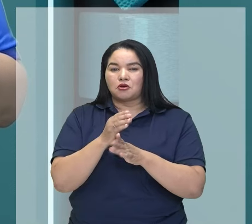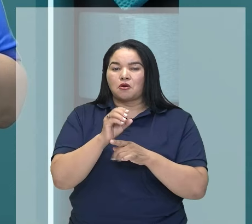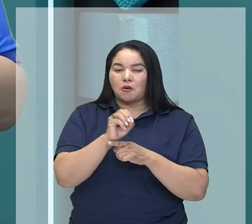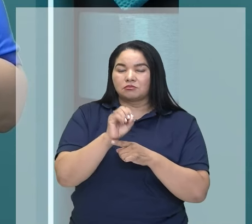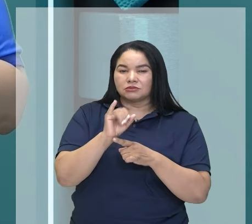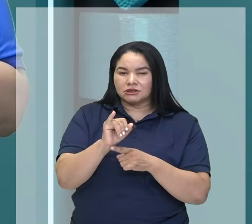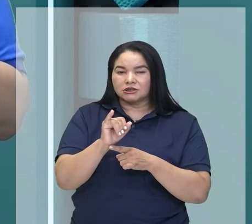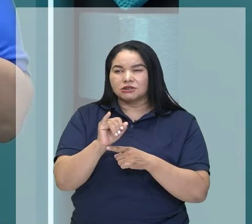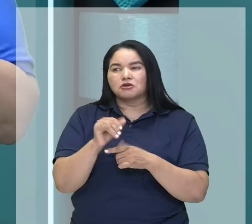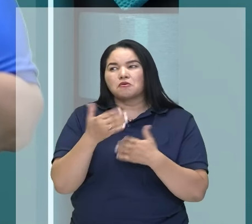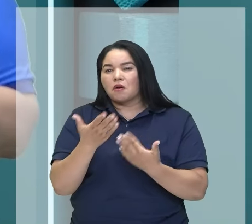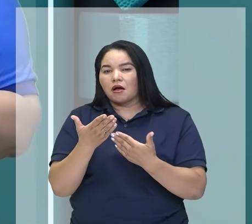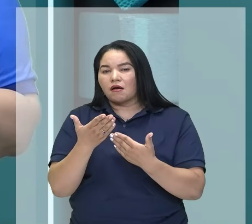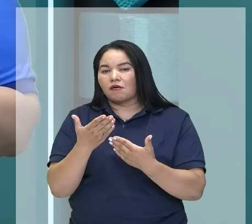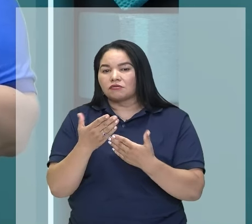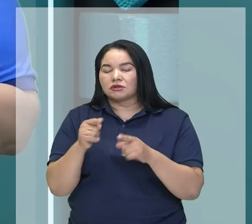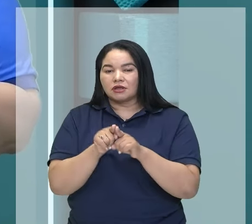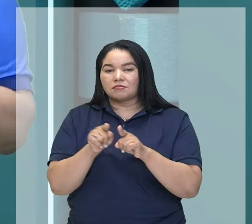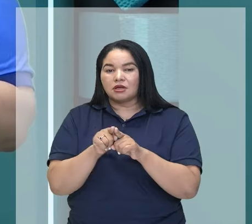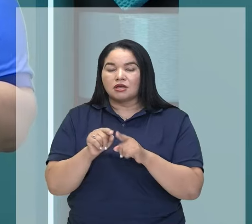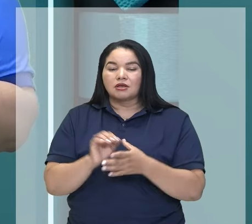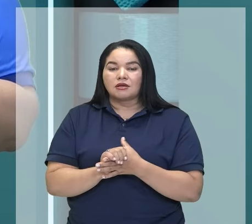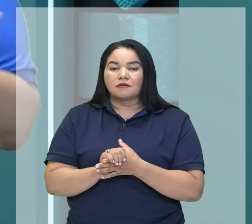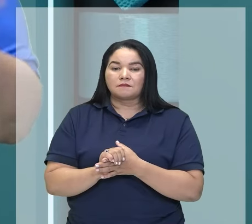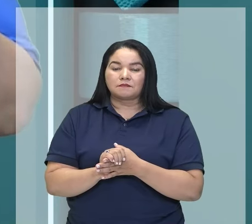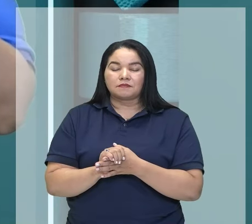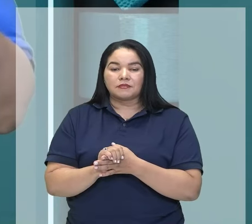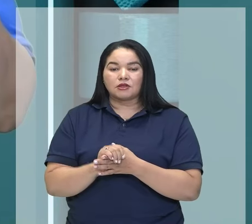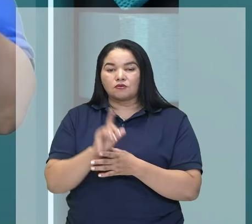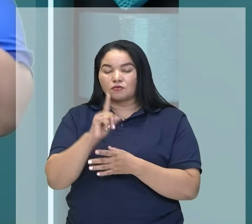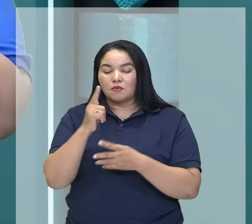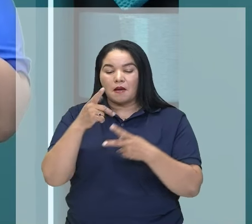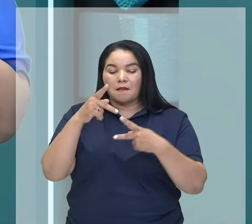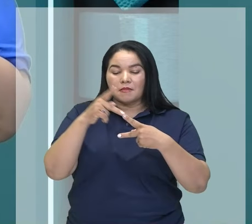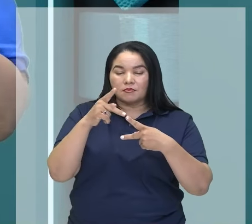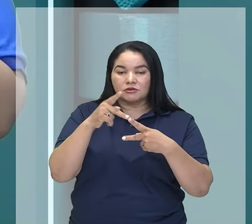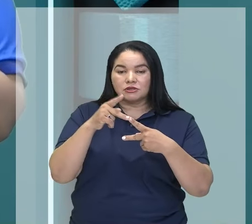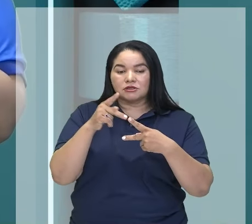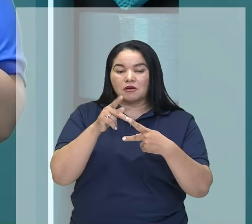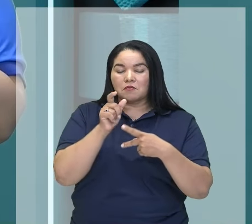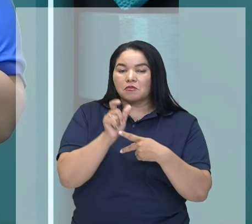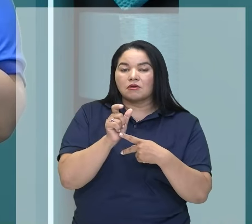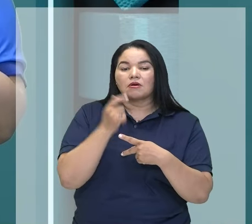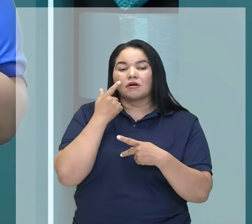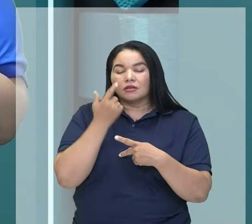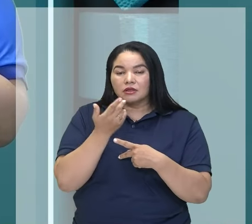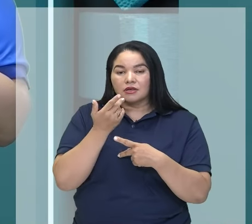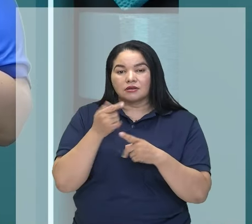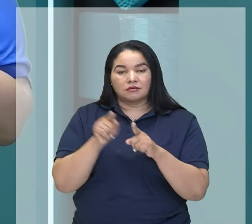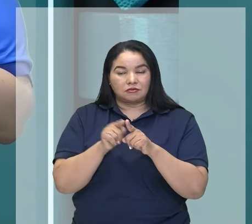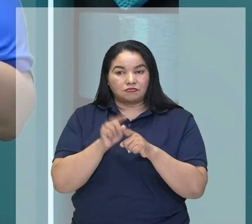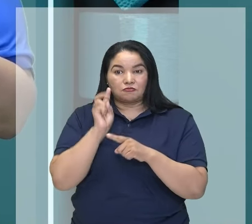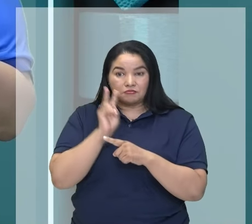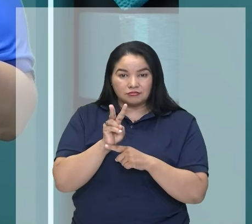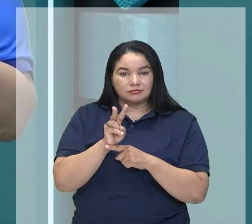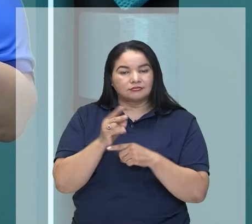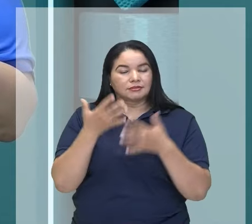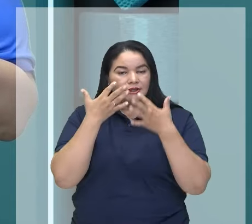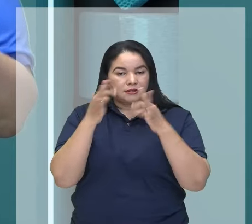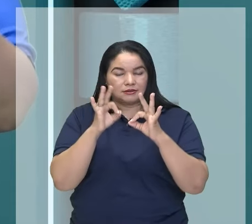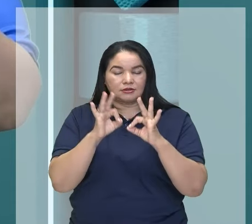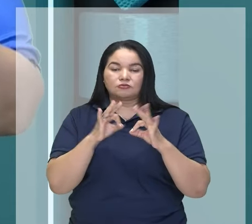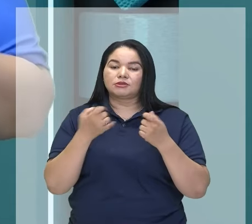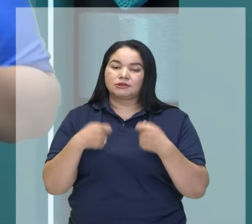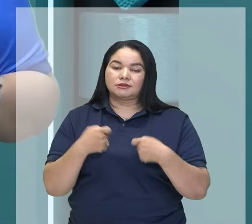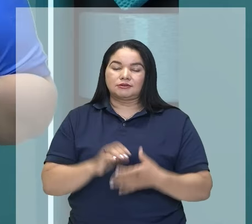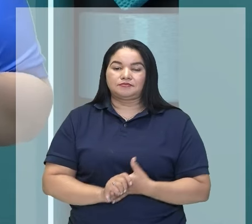que é o objeto indireto. Onde é que está a preposição para eu conseguir visualizar bem, ok? E justamente